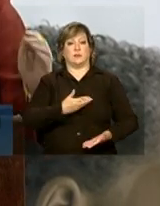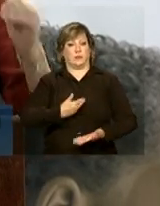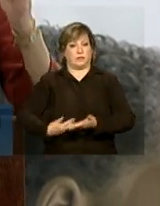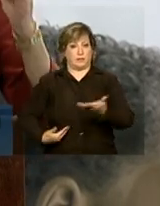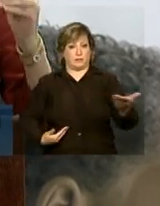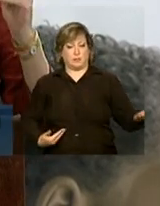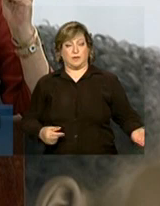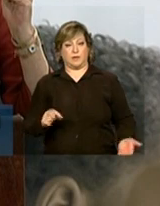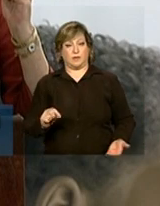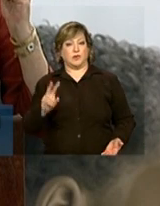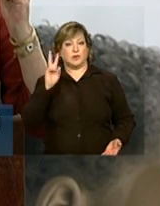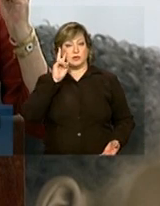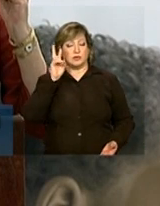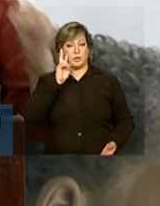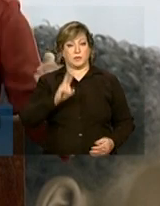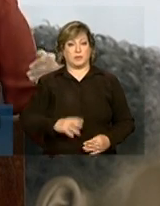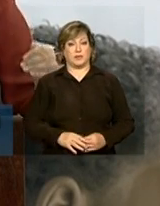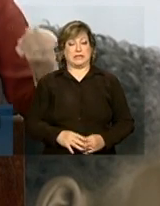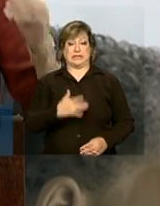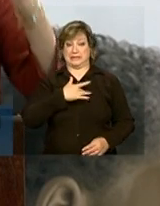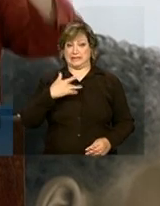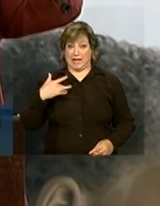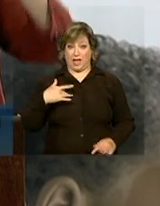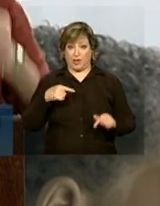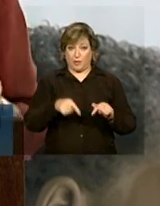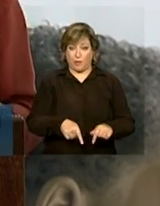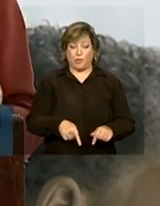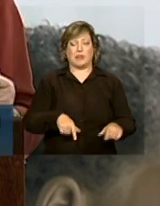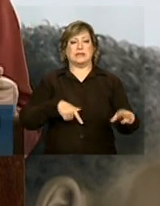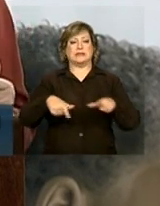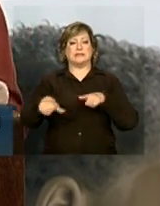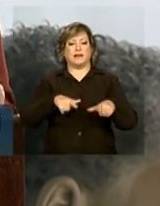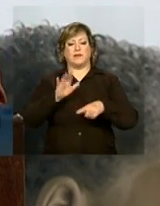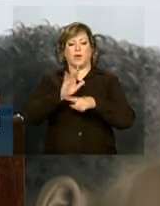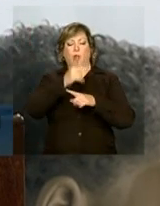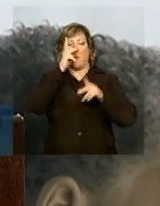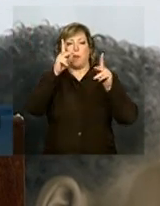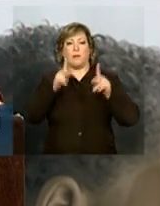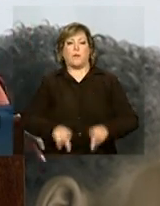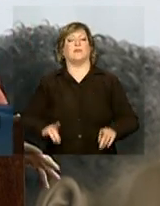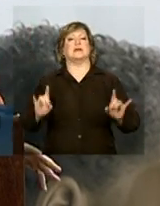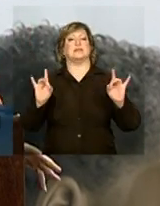caso da saúde, um serviço público essencial.